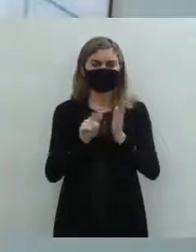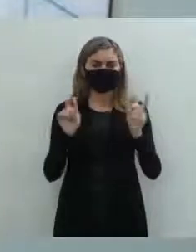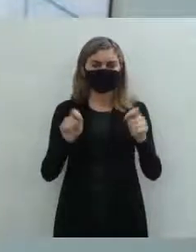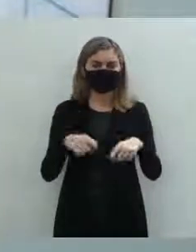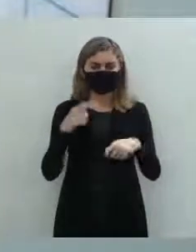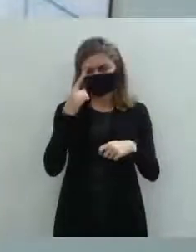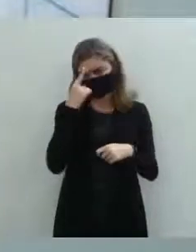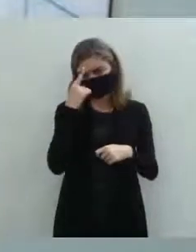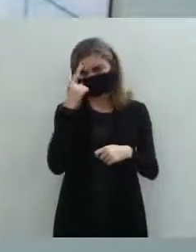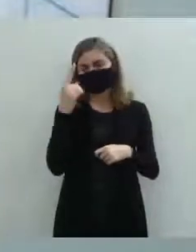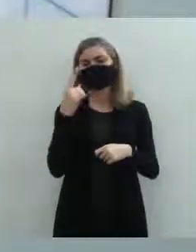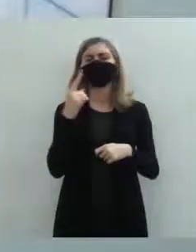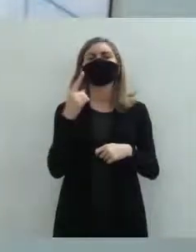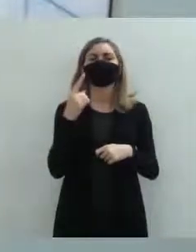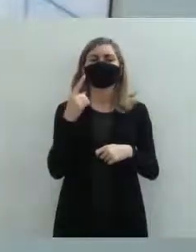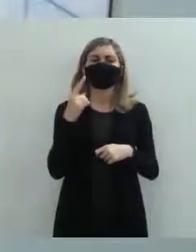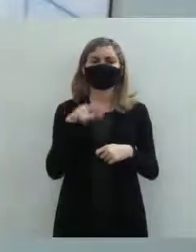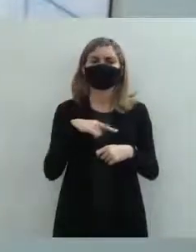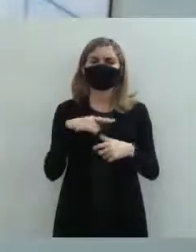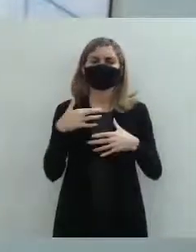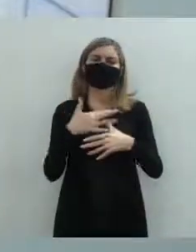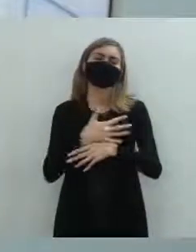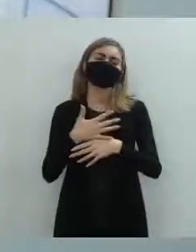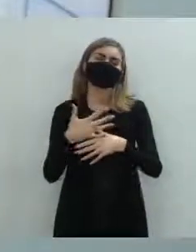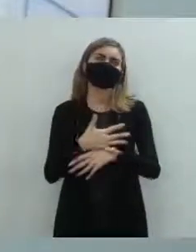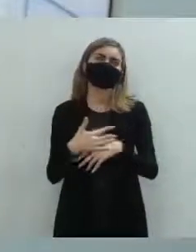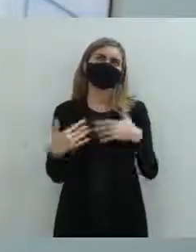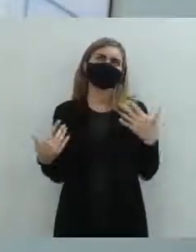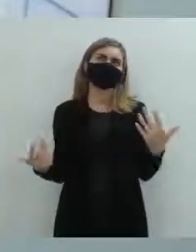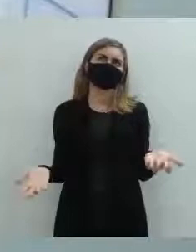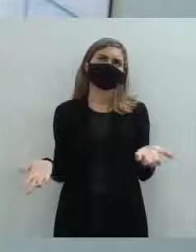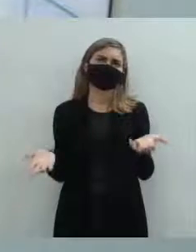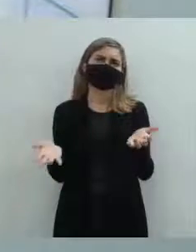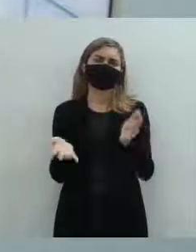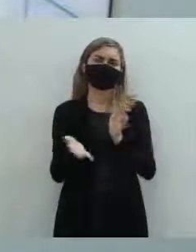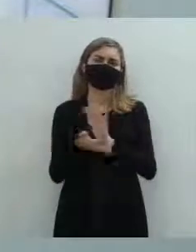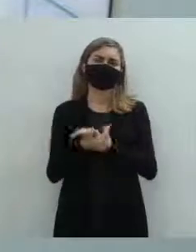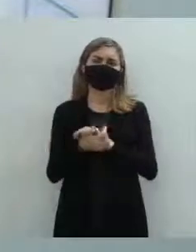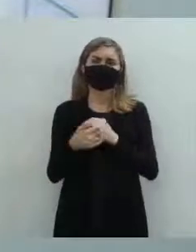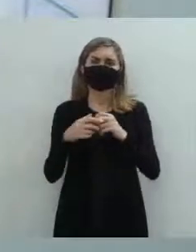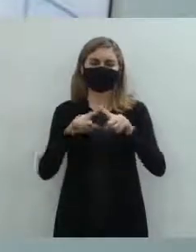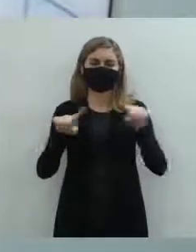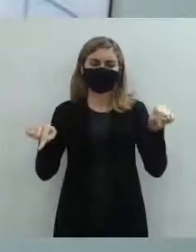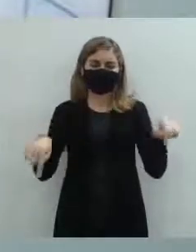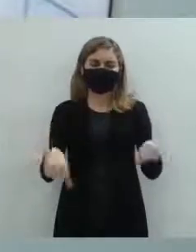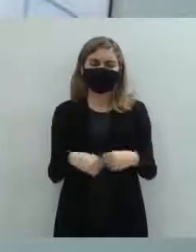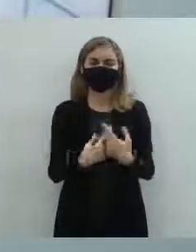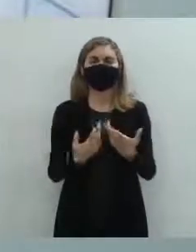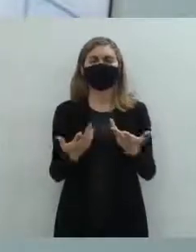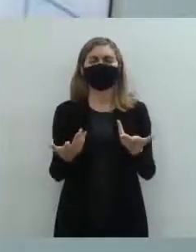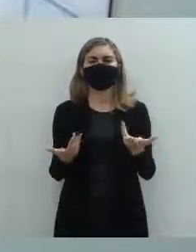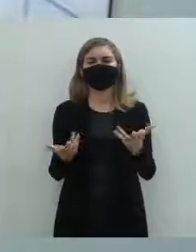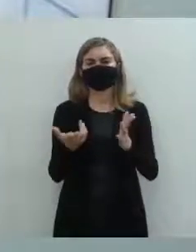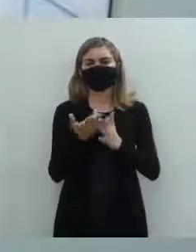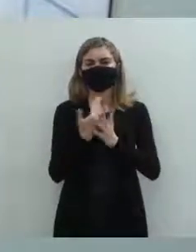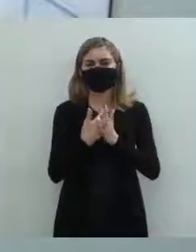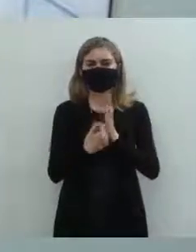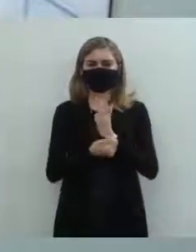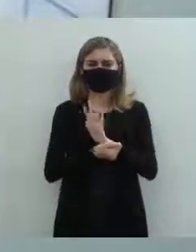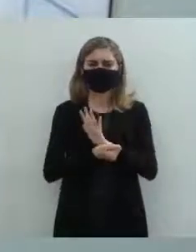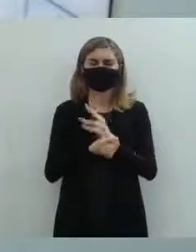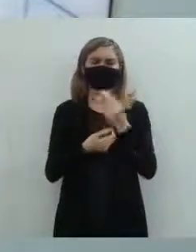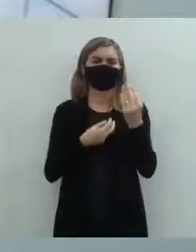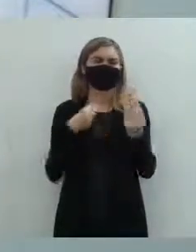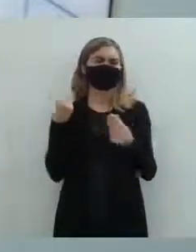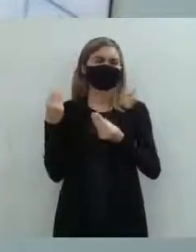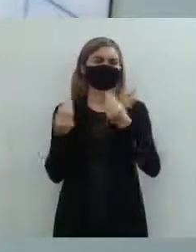ideia de uma cidade, né? De uma sala, né? Então, no desenho, né? Como é que eu